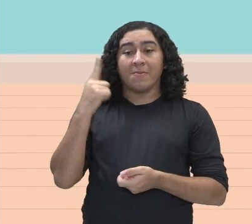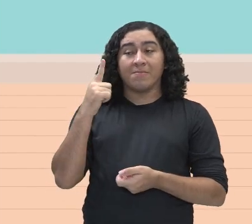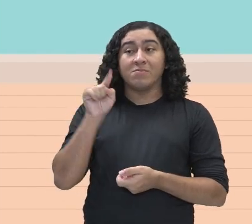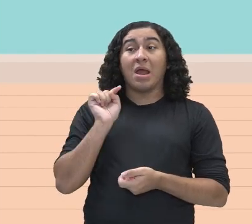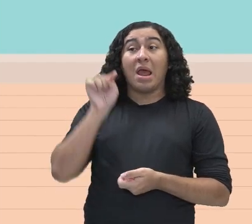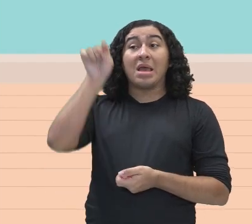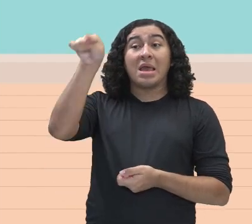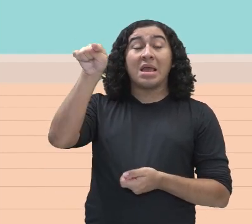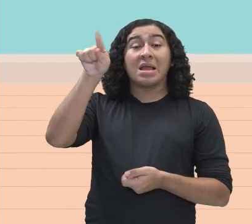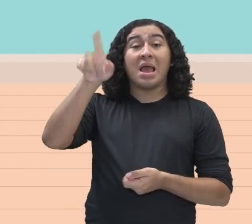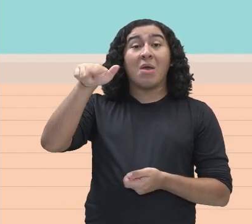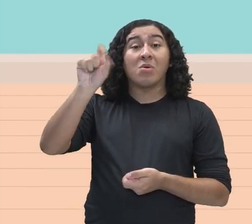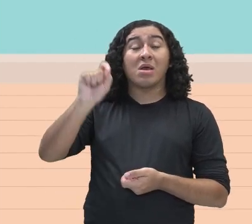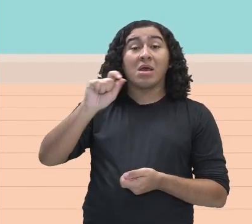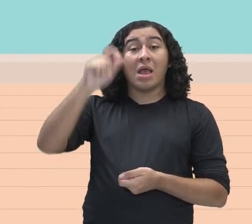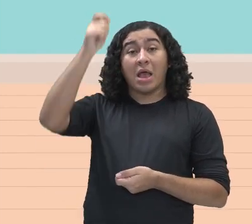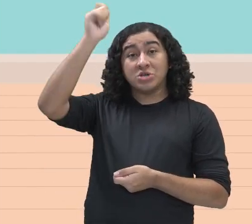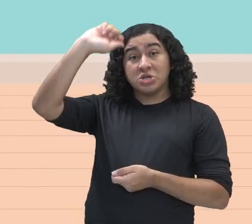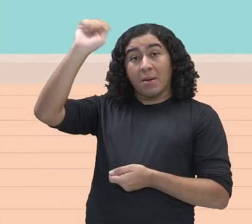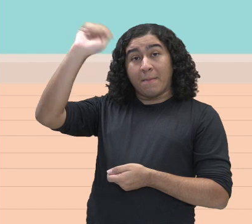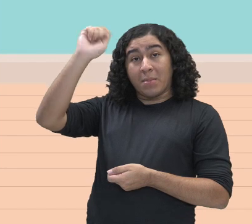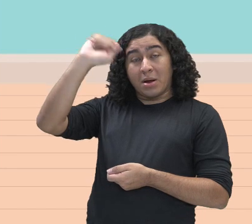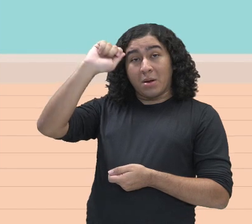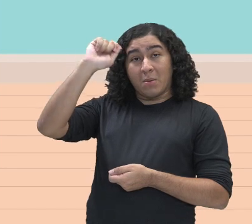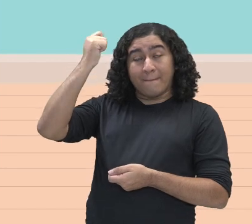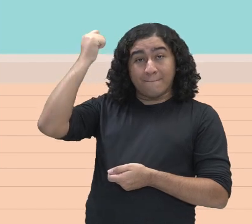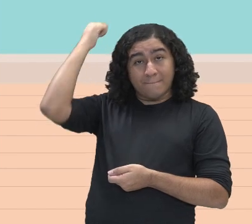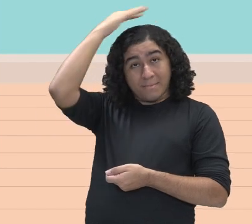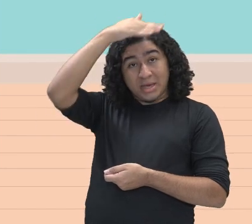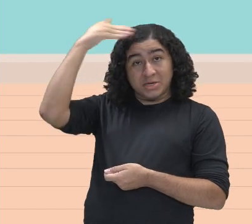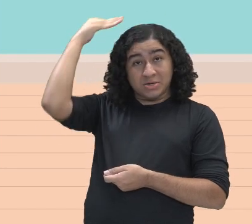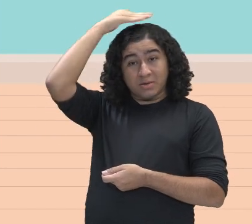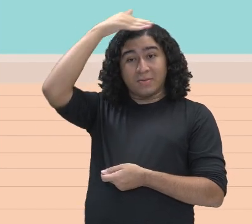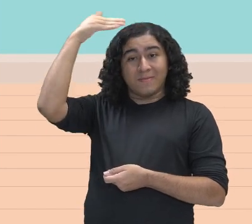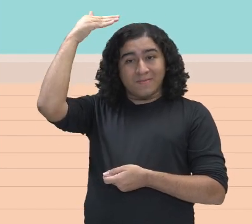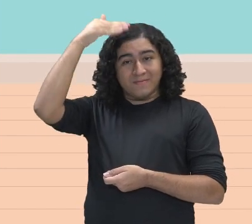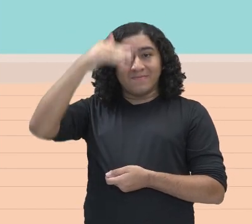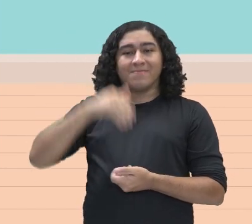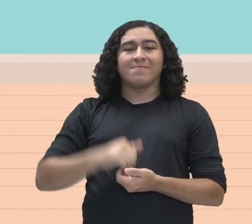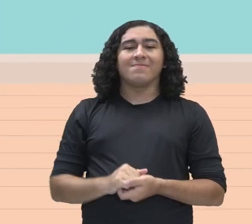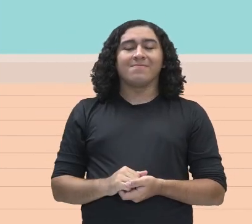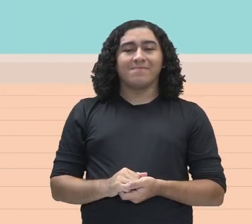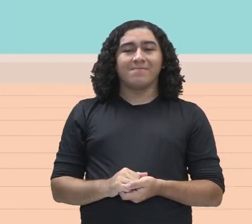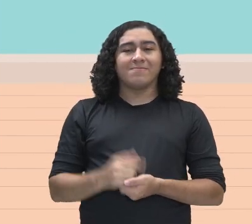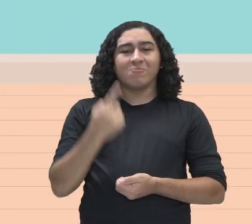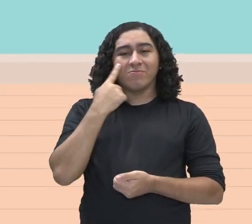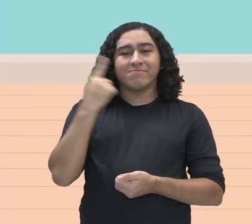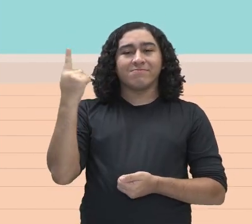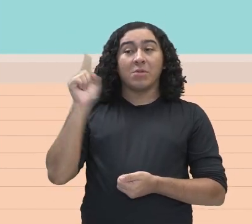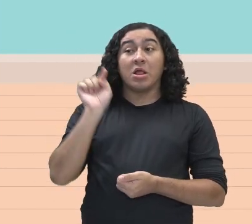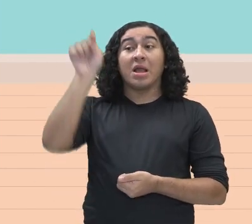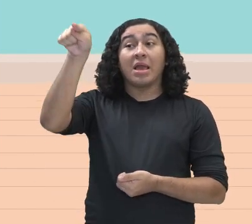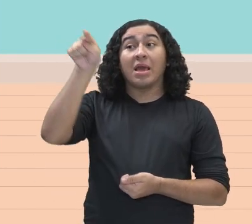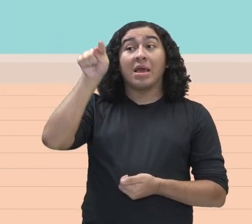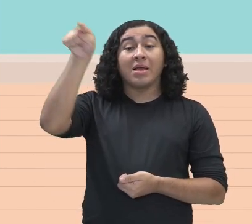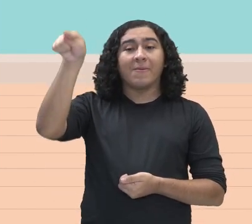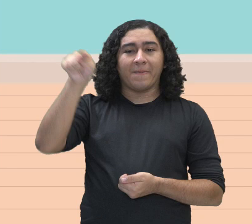hats. Aqueles são chapéus mexicanos. Those, aqueles ou